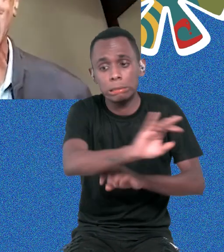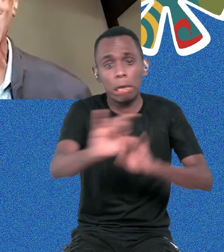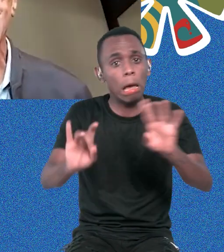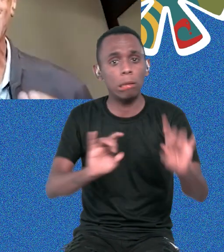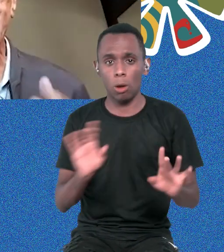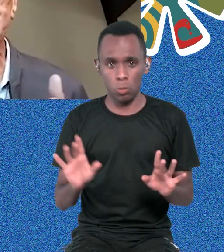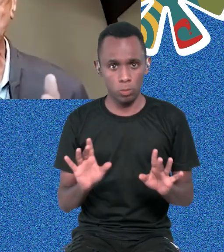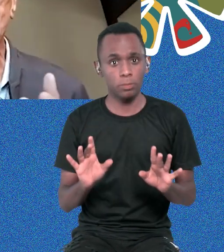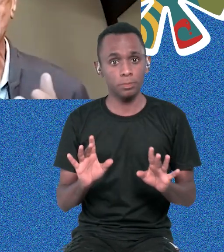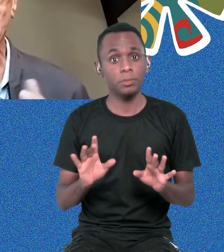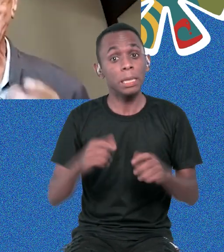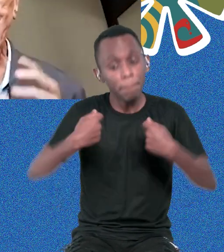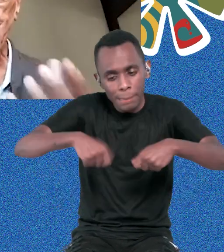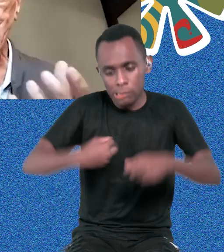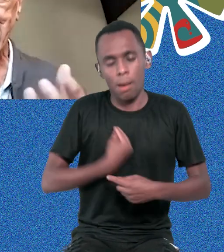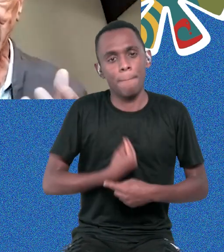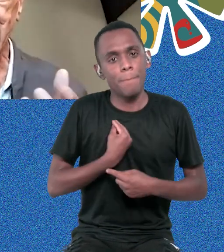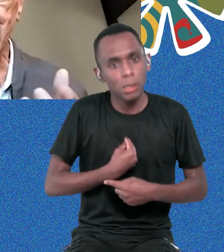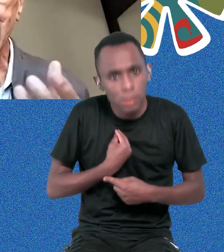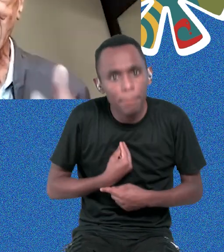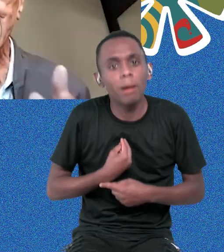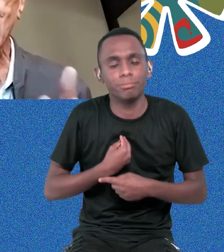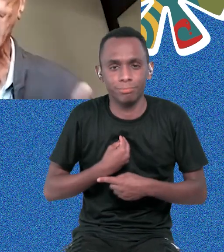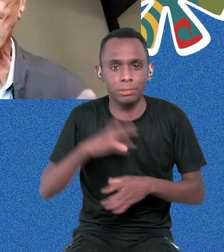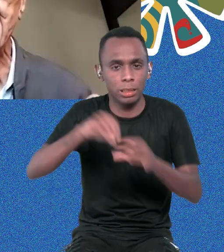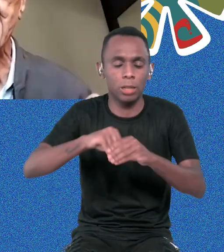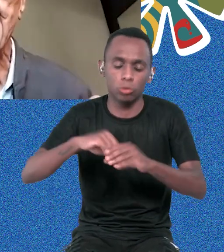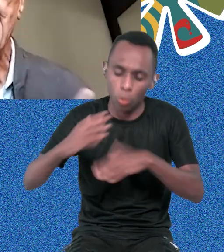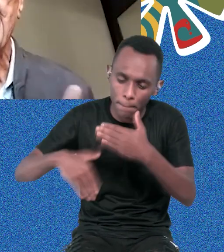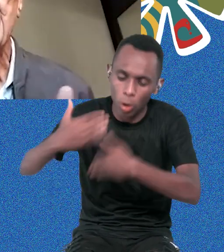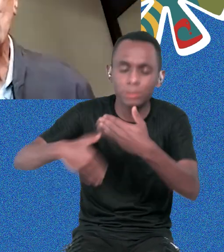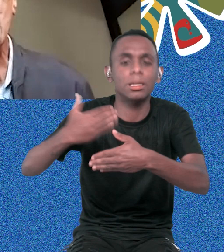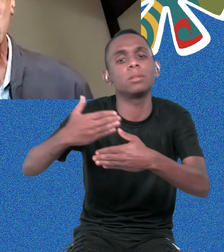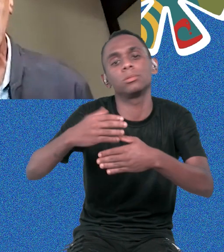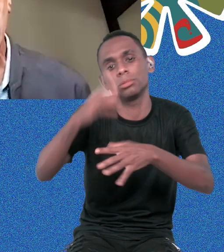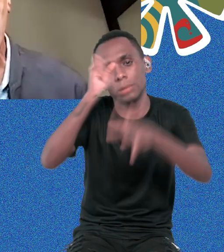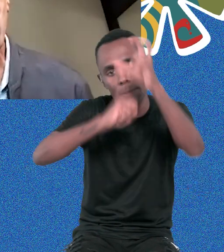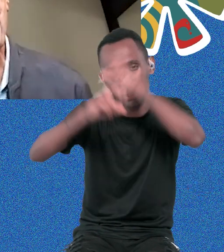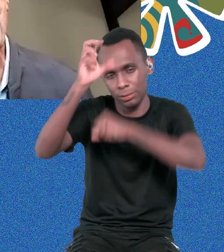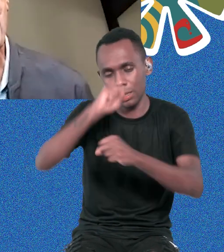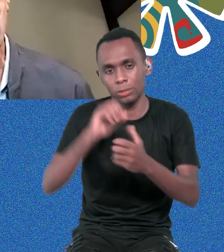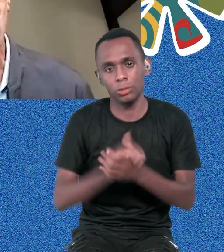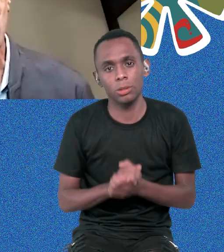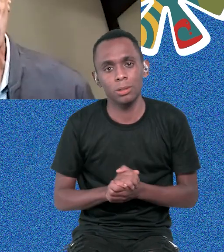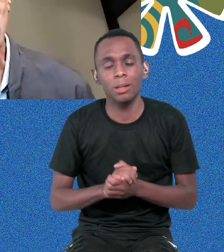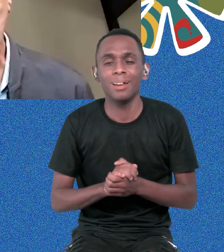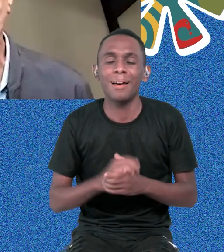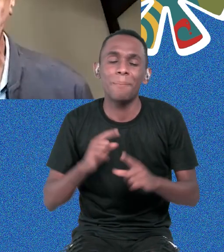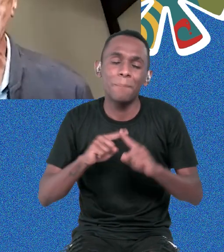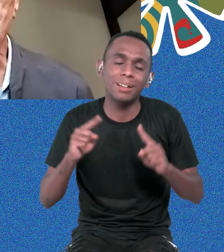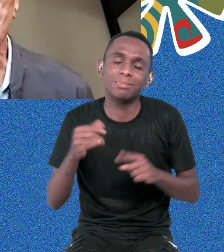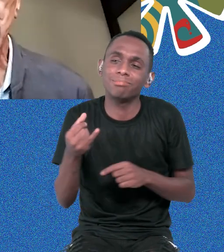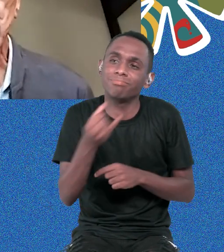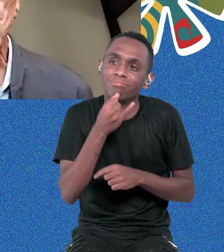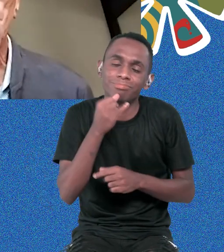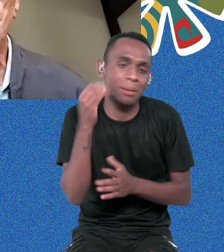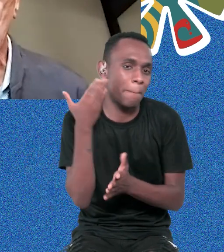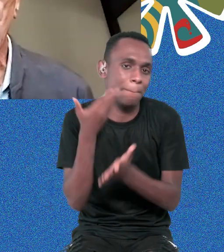vivências dentro e de participação dentro da polis. Tudo isto, lamentavelmente, foi